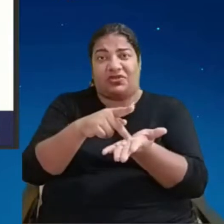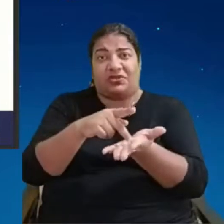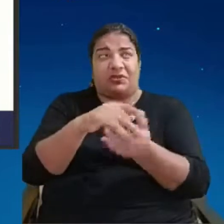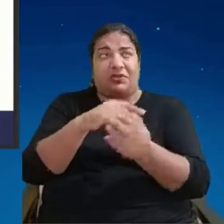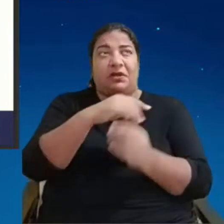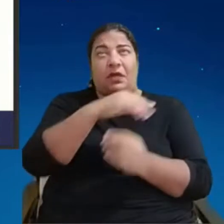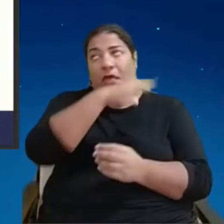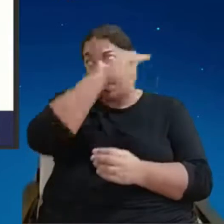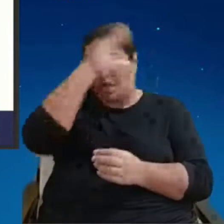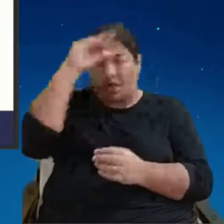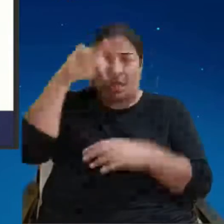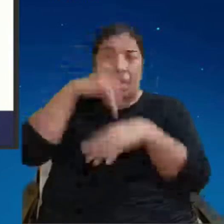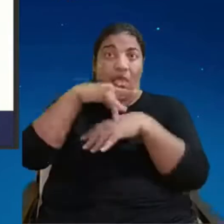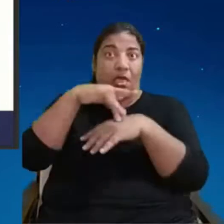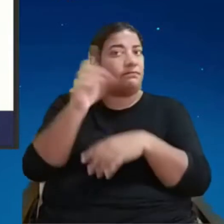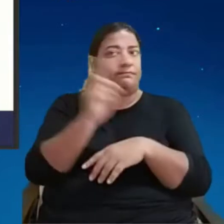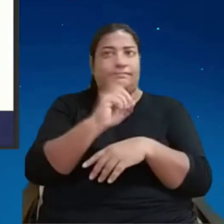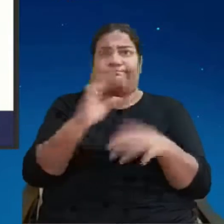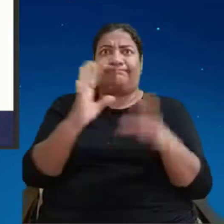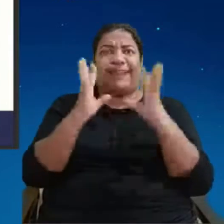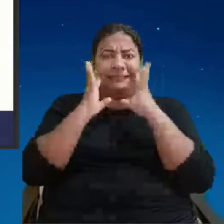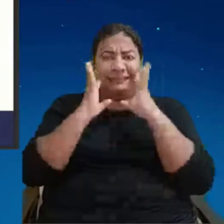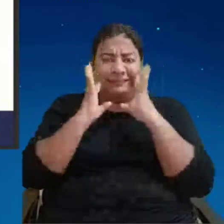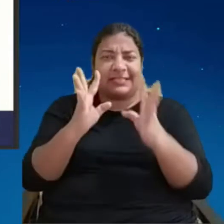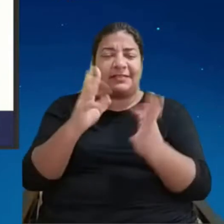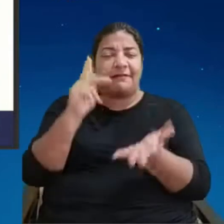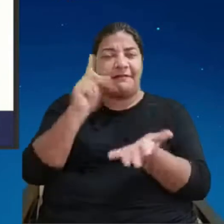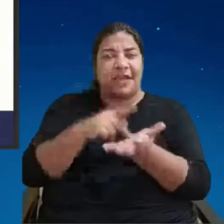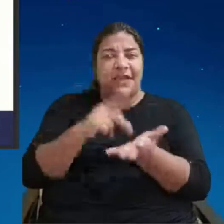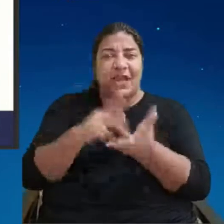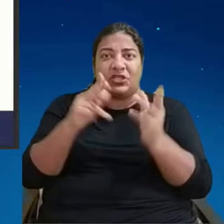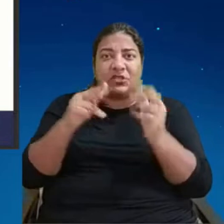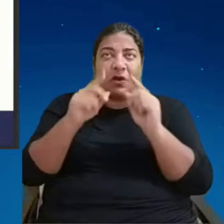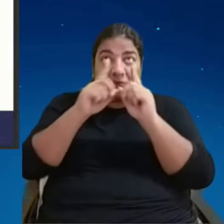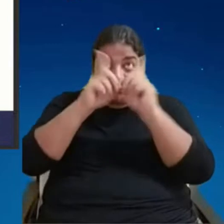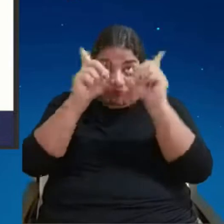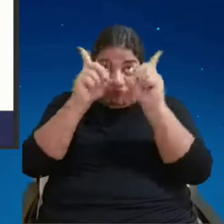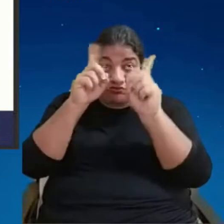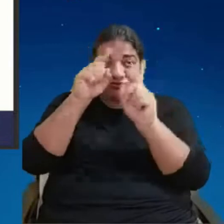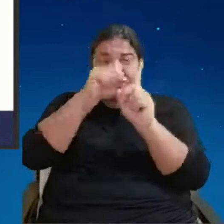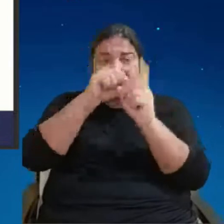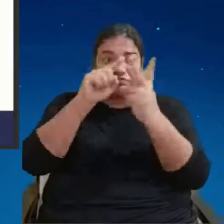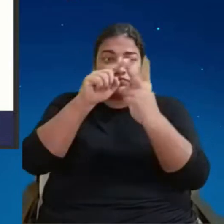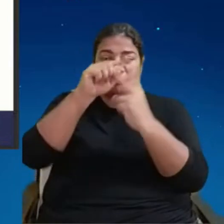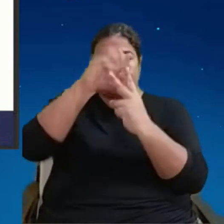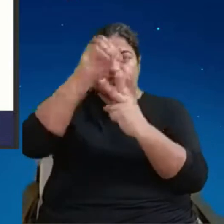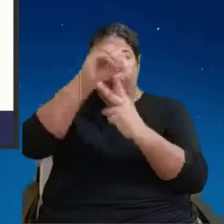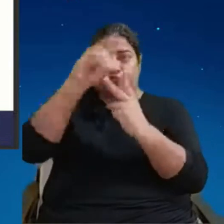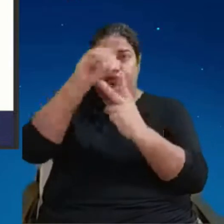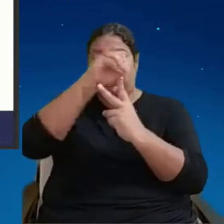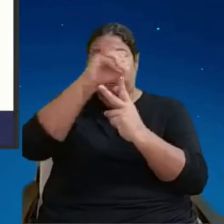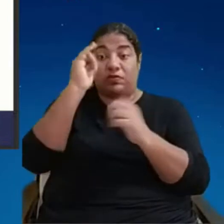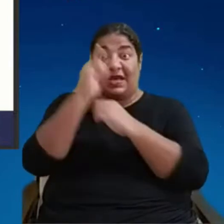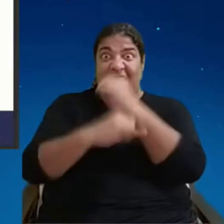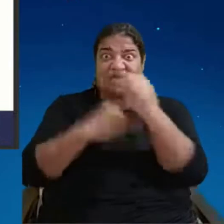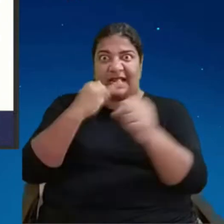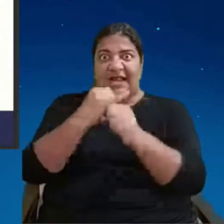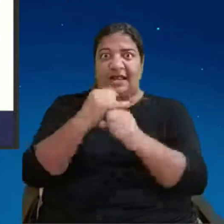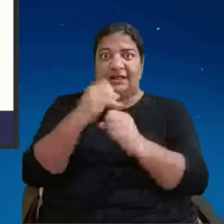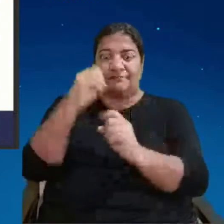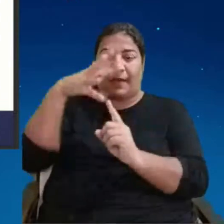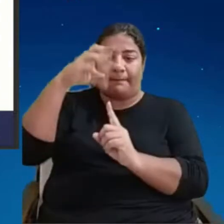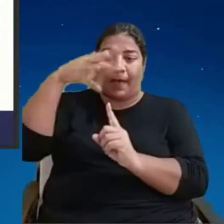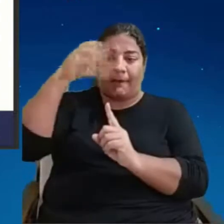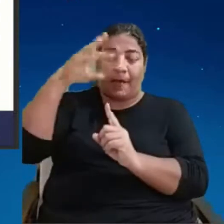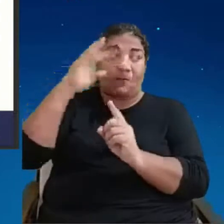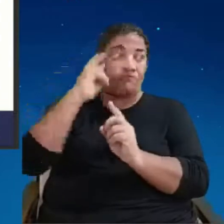se fosse um repetidor da internet. Eu preciso estar. Então, assim, eu preciso estar olhando o